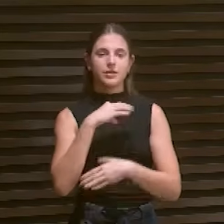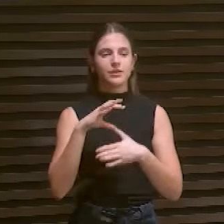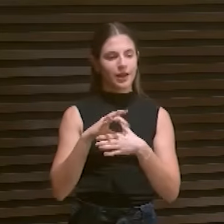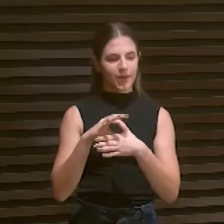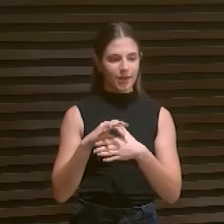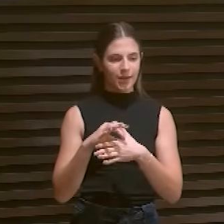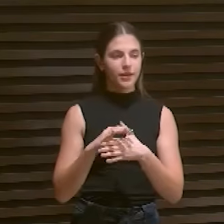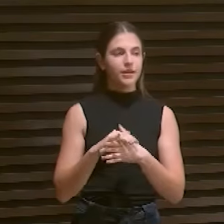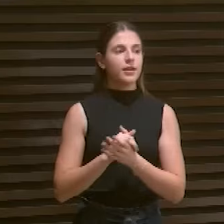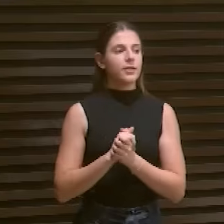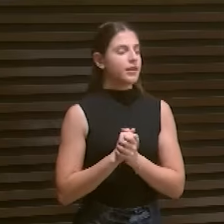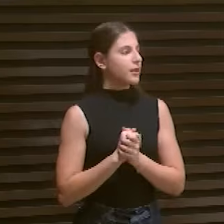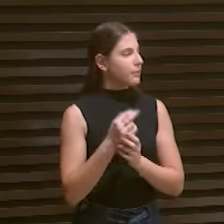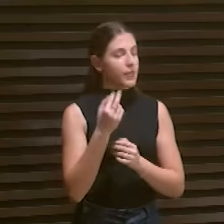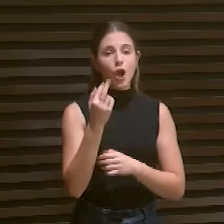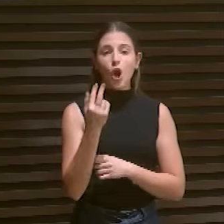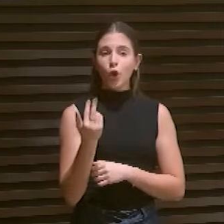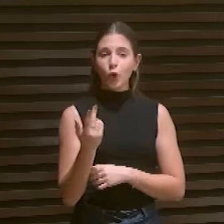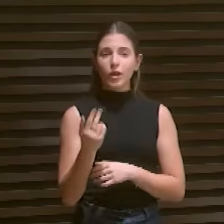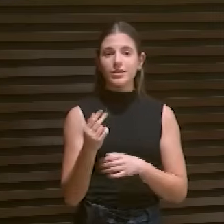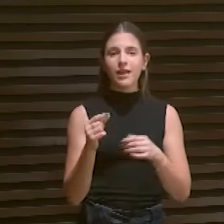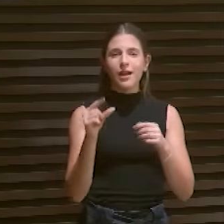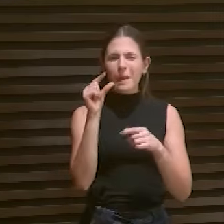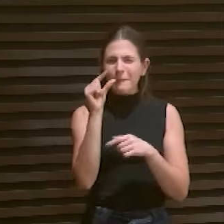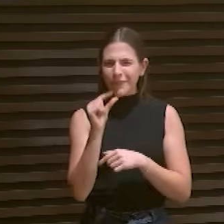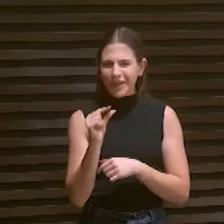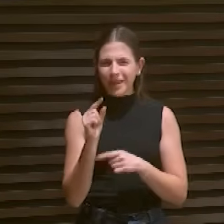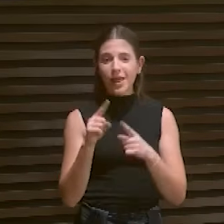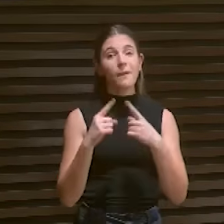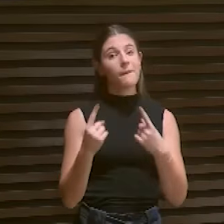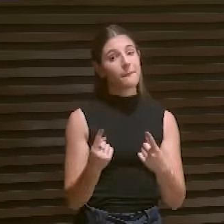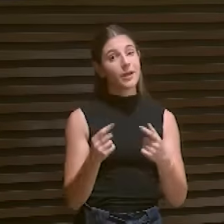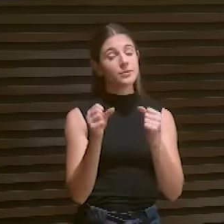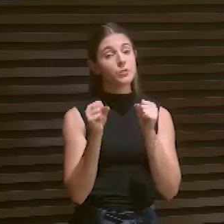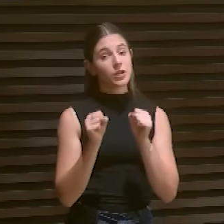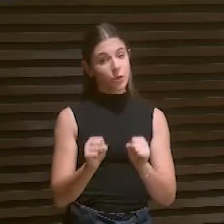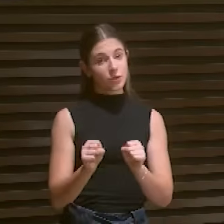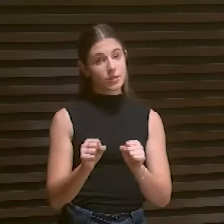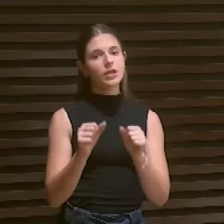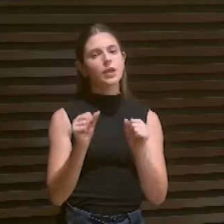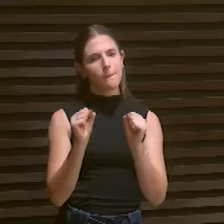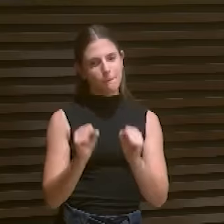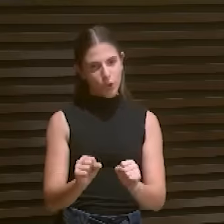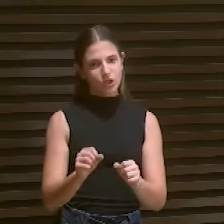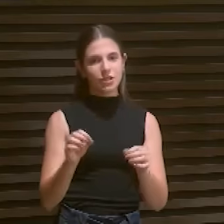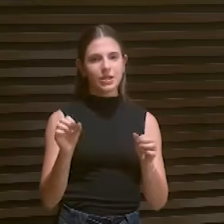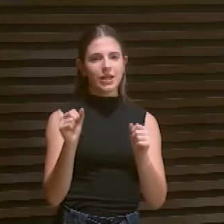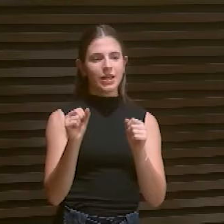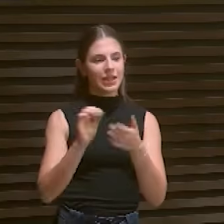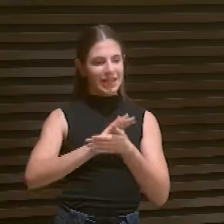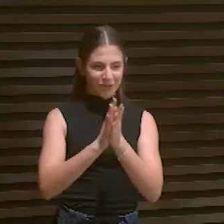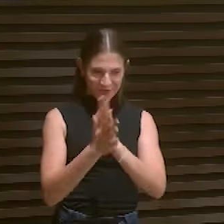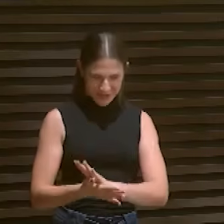E é algo tão pequeno, mas tão poderoso e destrutivo. O diabo quer que os nossos